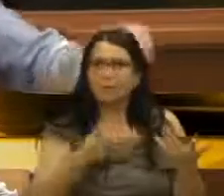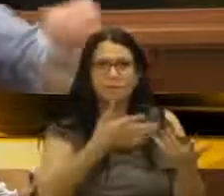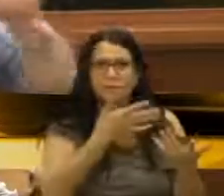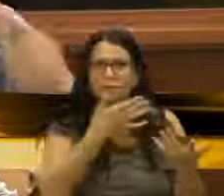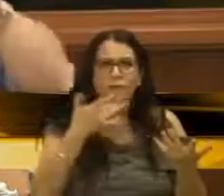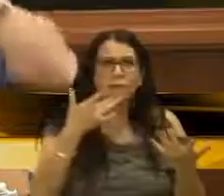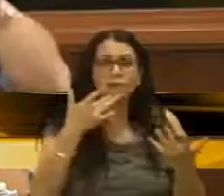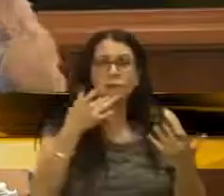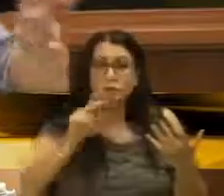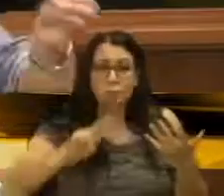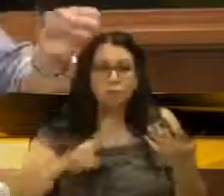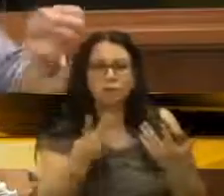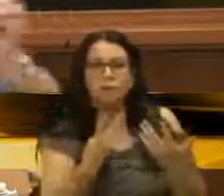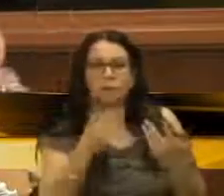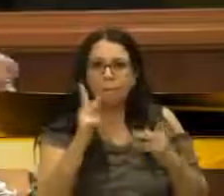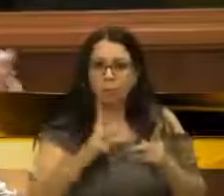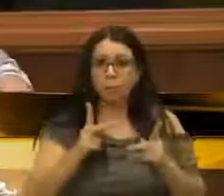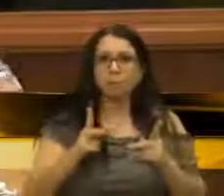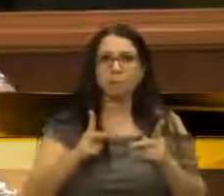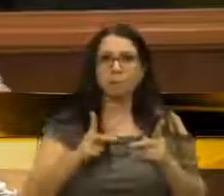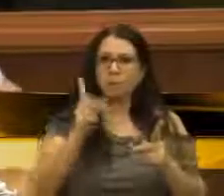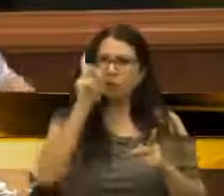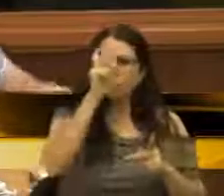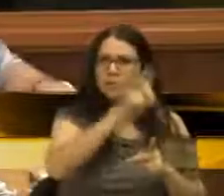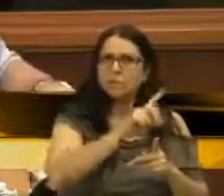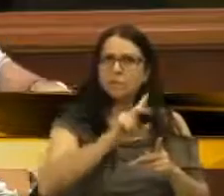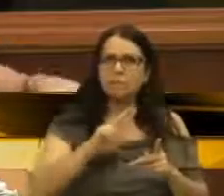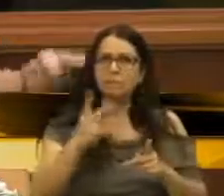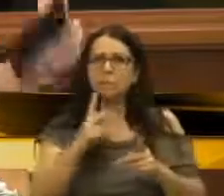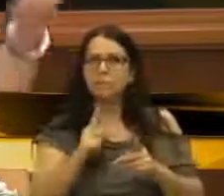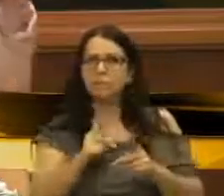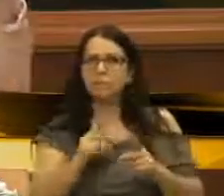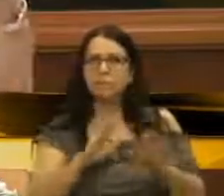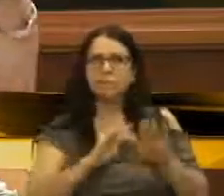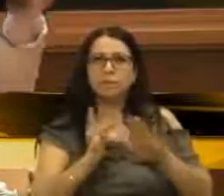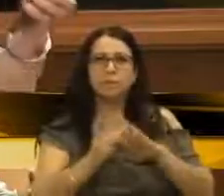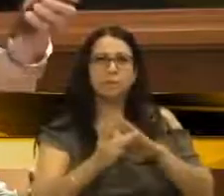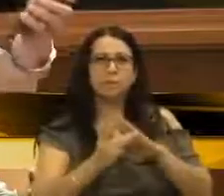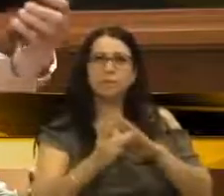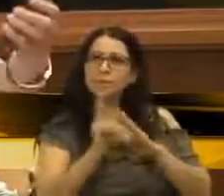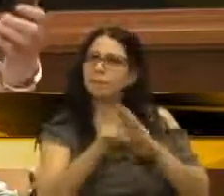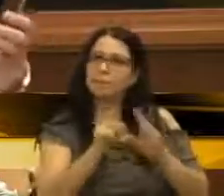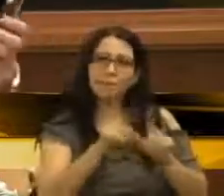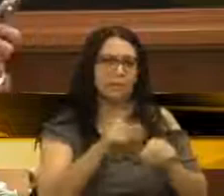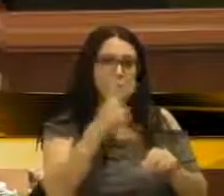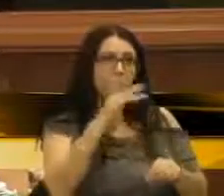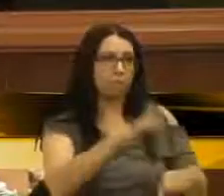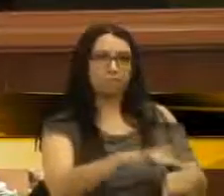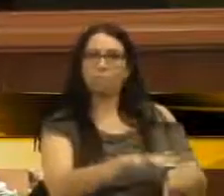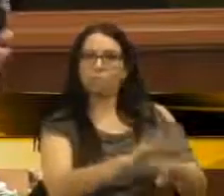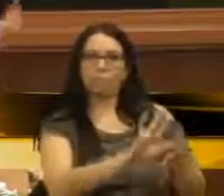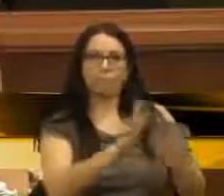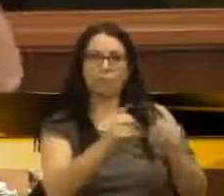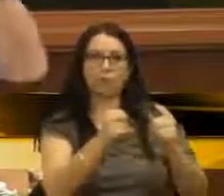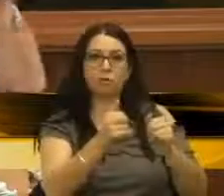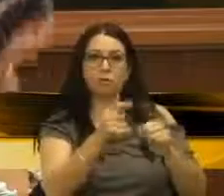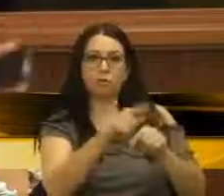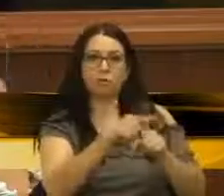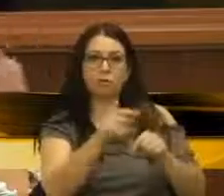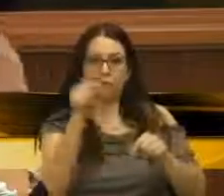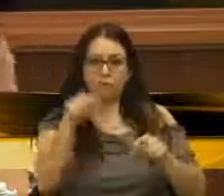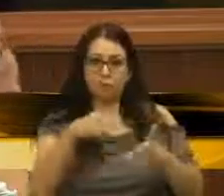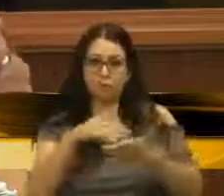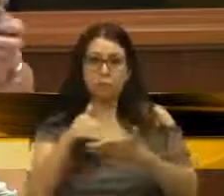de ver que ainda aqueles que estão pra tá difícil de reverter aquele na rede social que são dante way que a gente já pedi para vários deles em meu